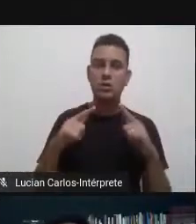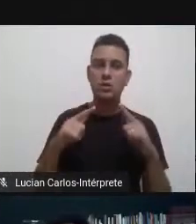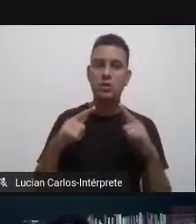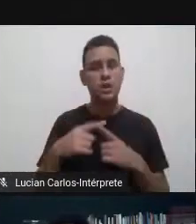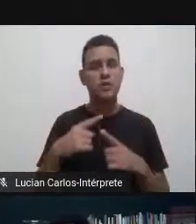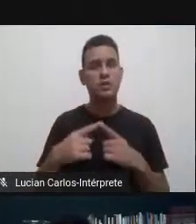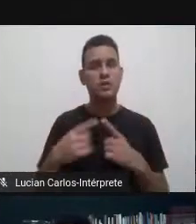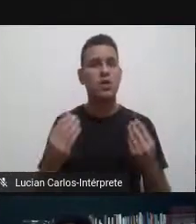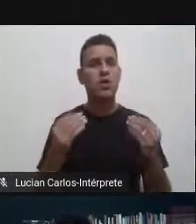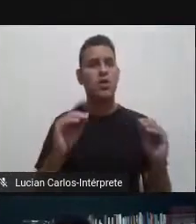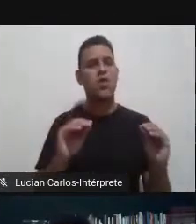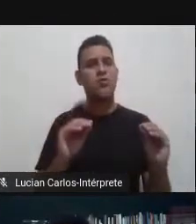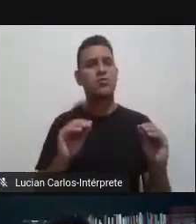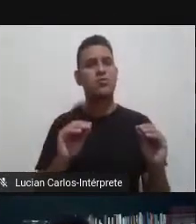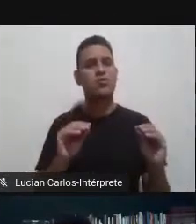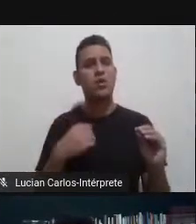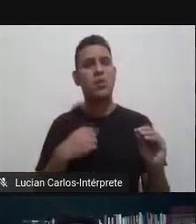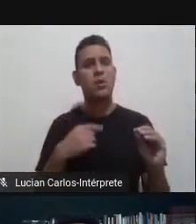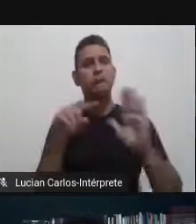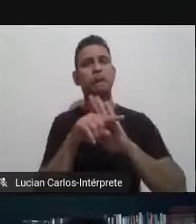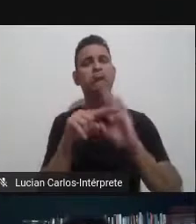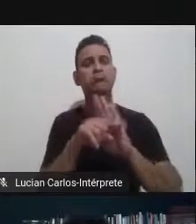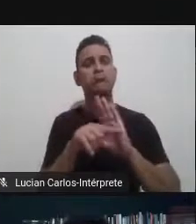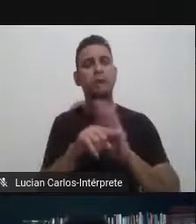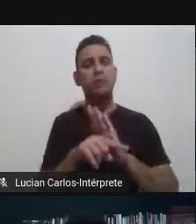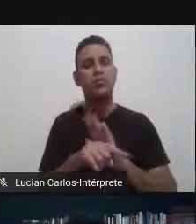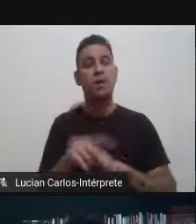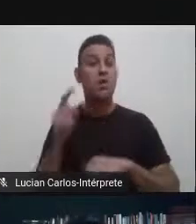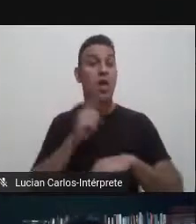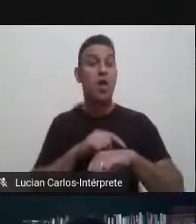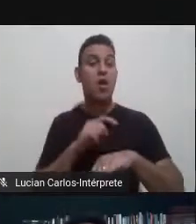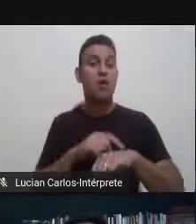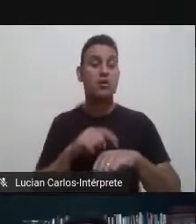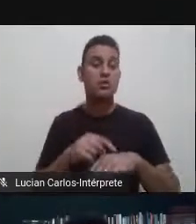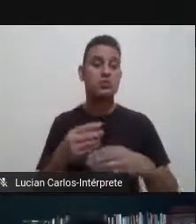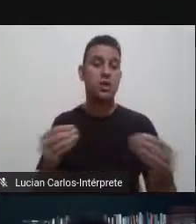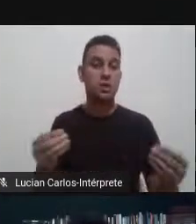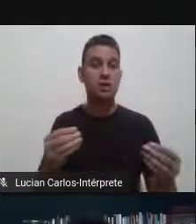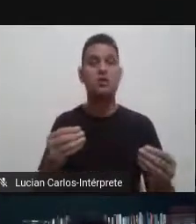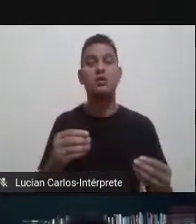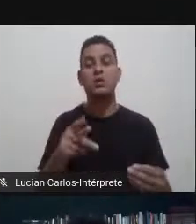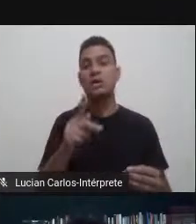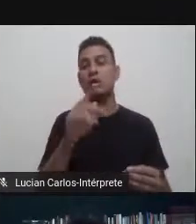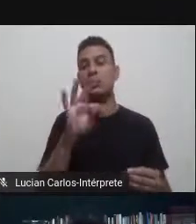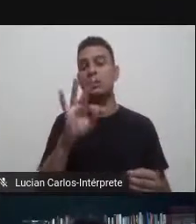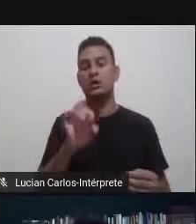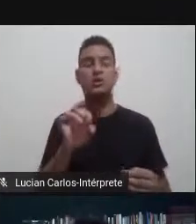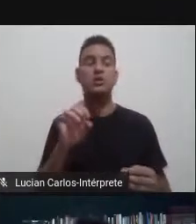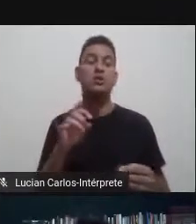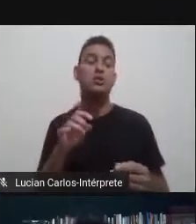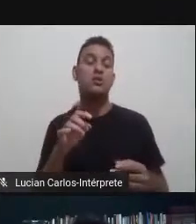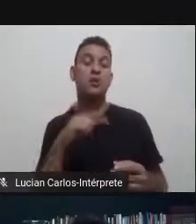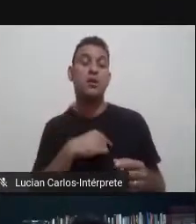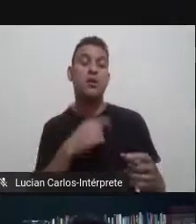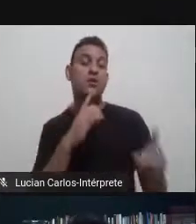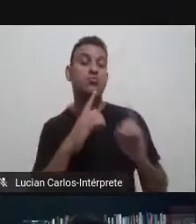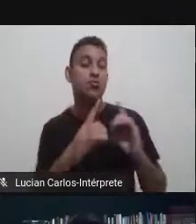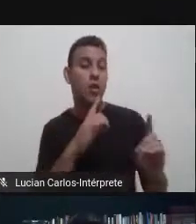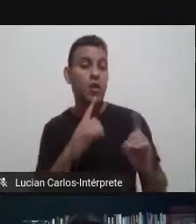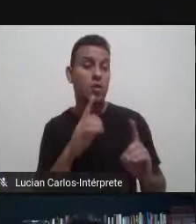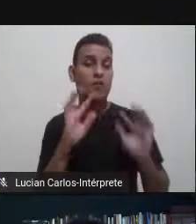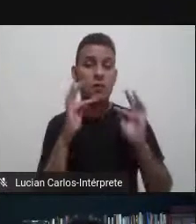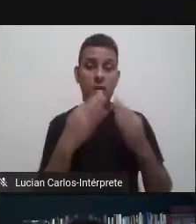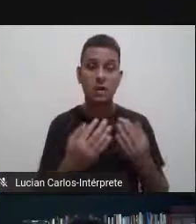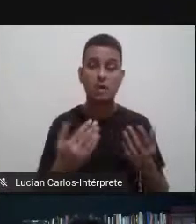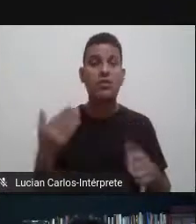nós colocarmos um questionário lá na hora da entrega das cestas, para poder ter um diálogo com essas famílias que estão vindo receber esses